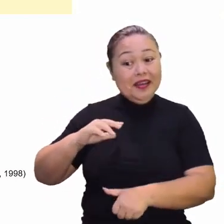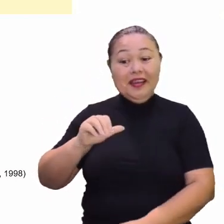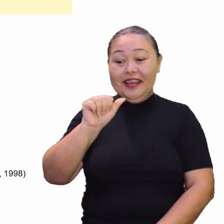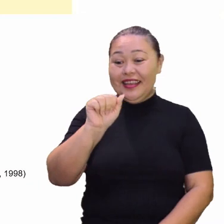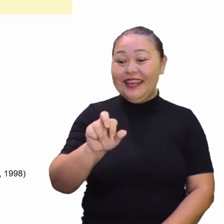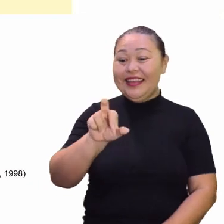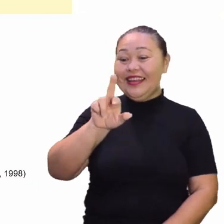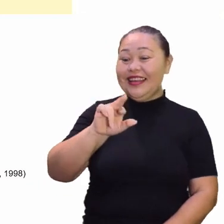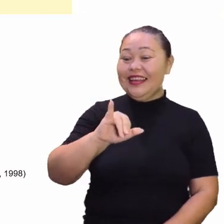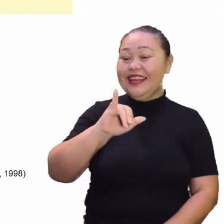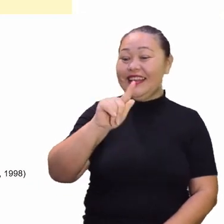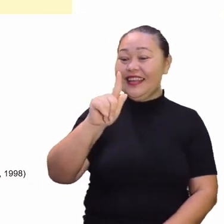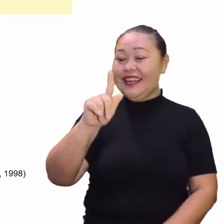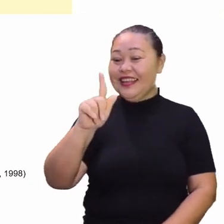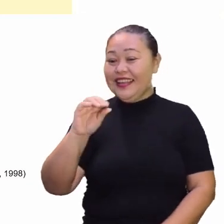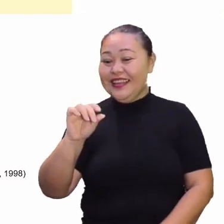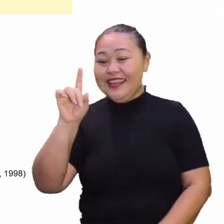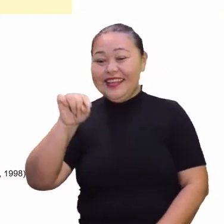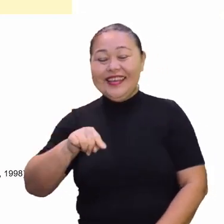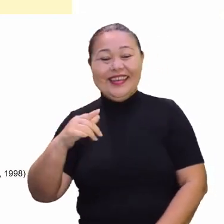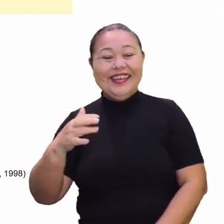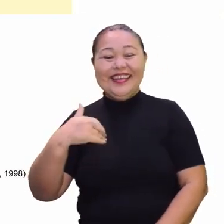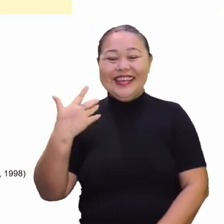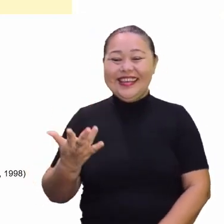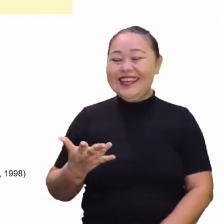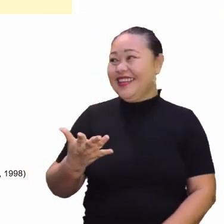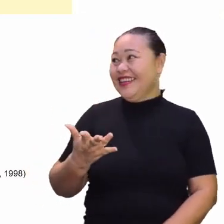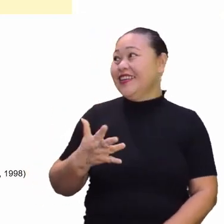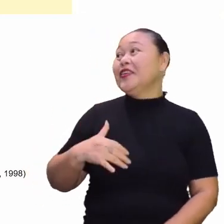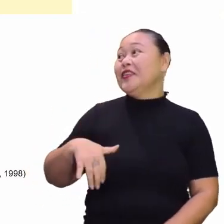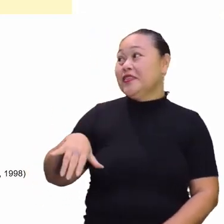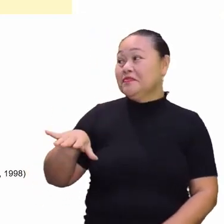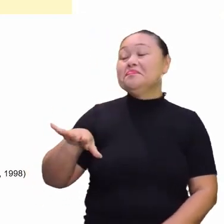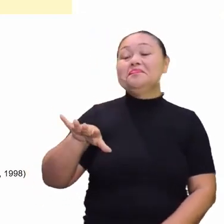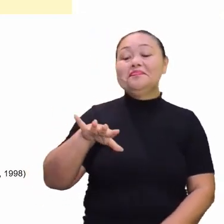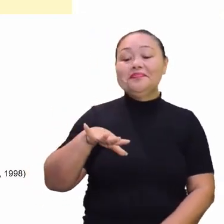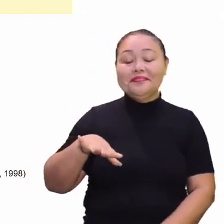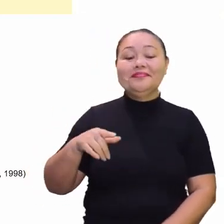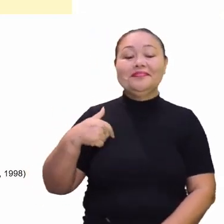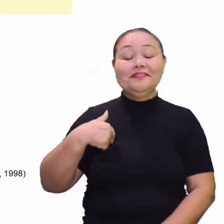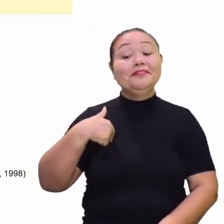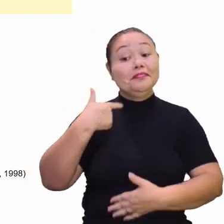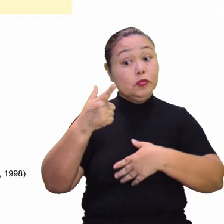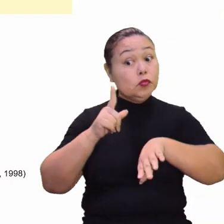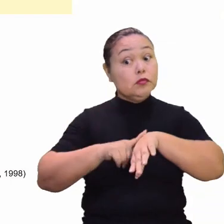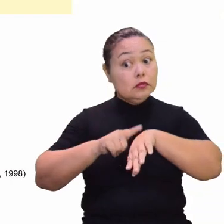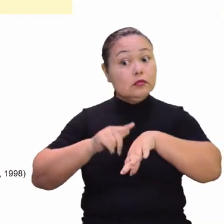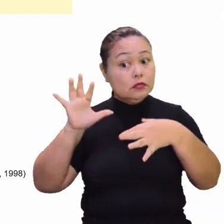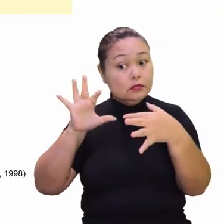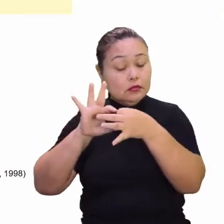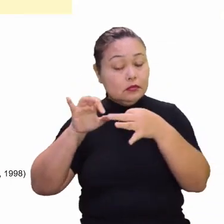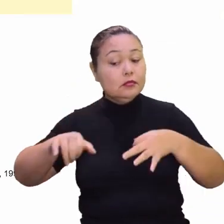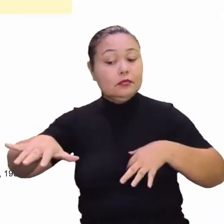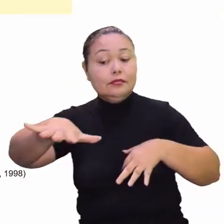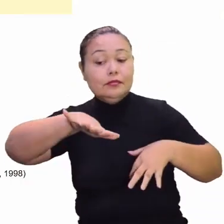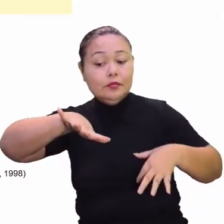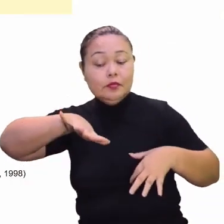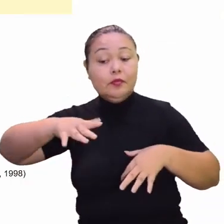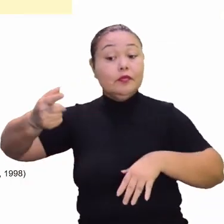lá. certeza. Não. Pois é. Vamos lá. Então, era um momento, tudo é uma questão de tempo,